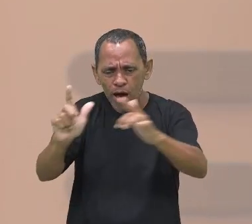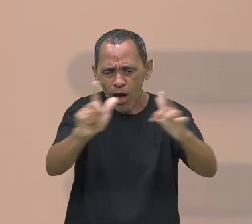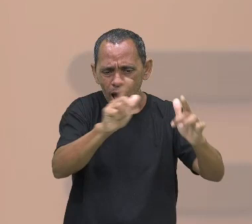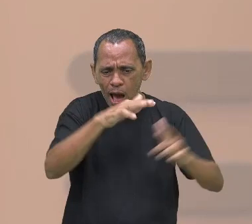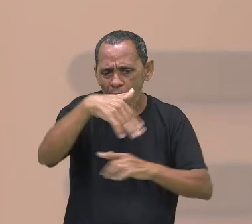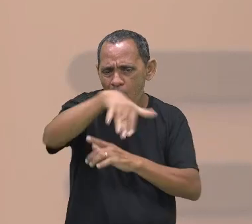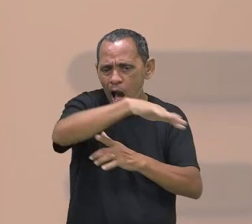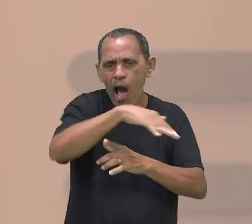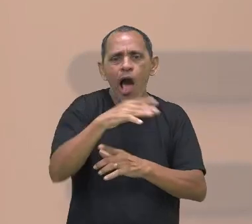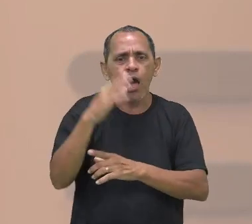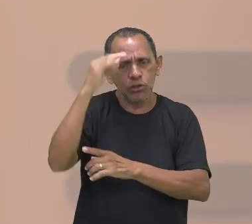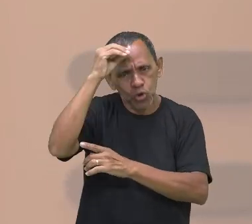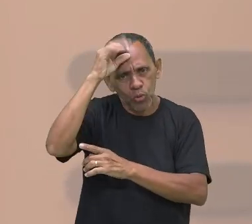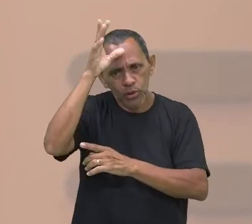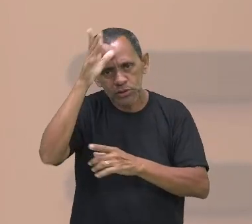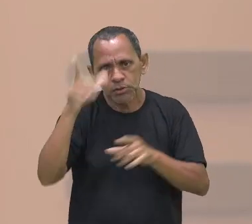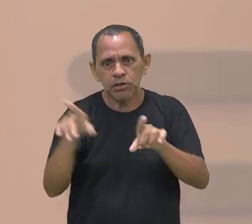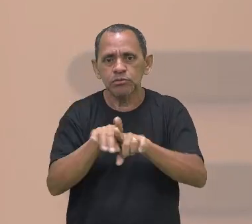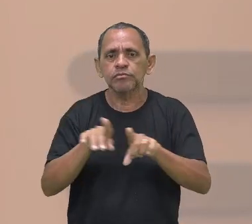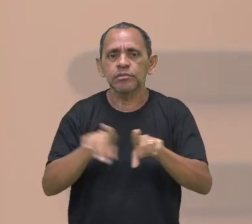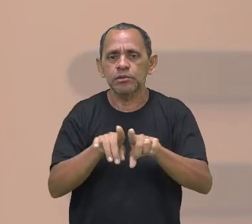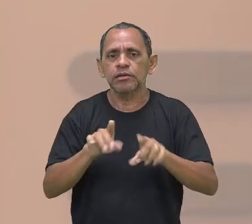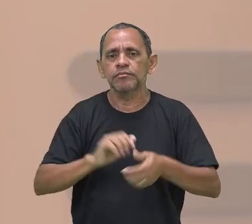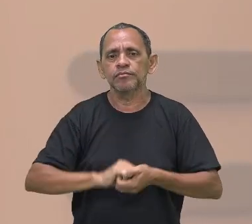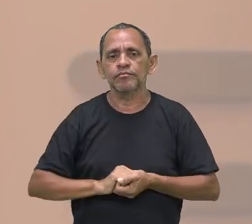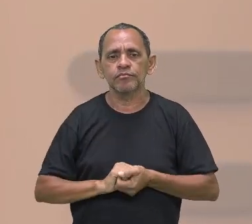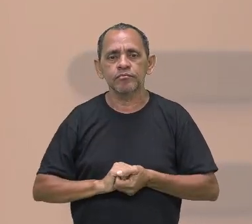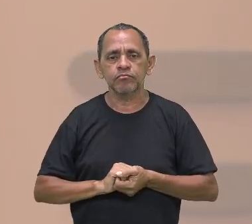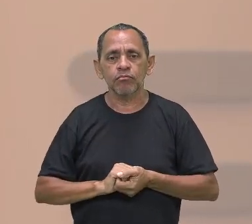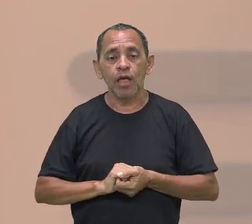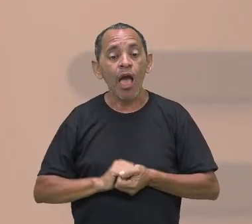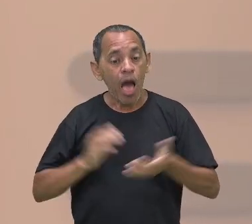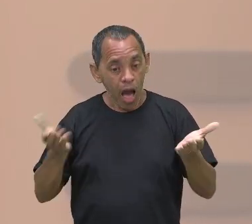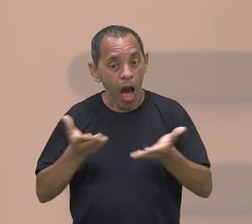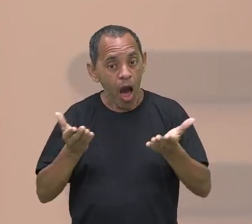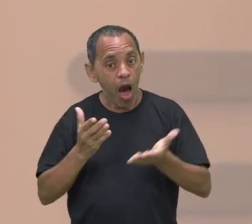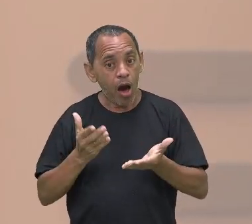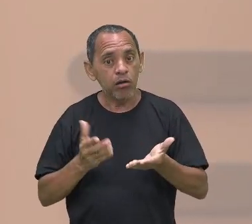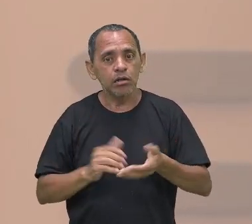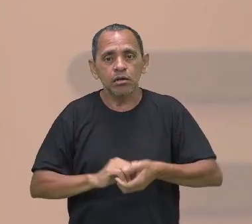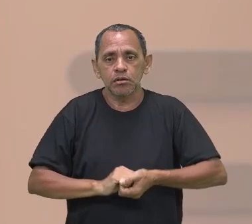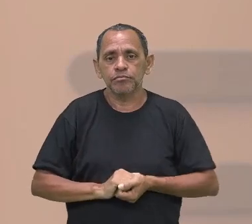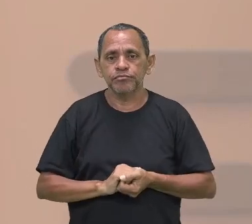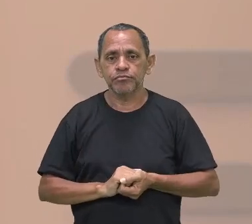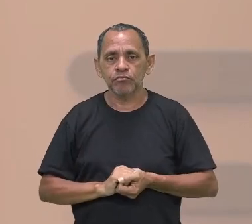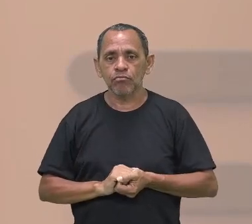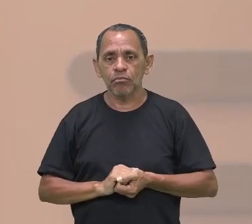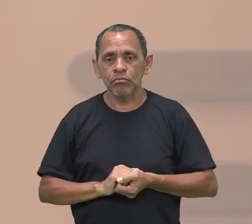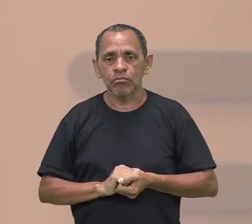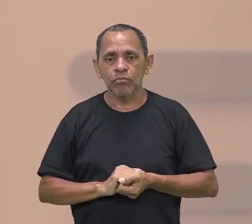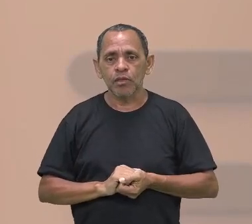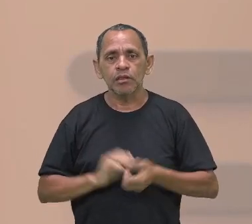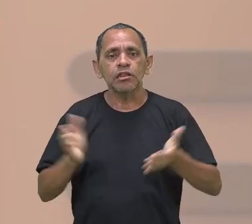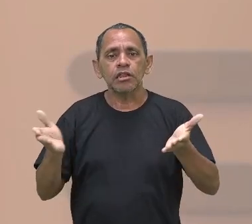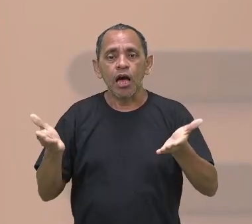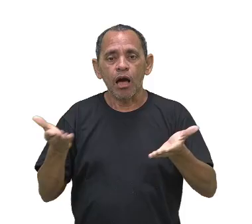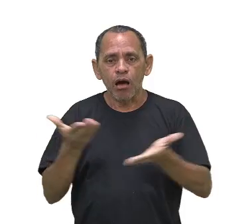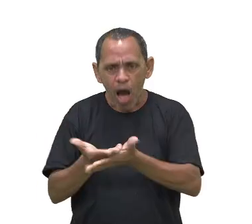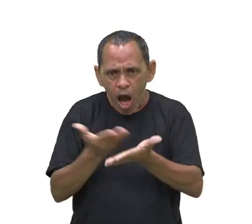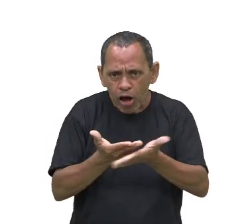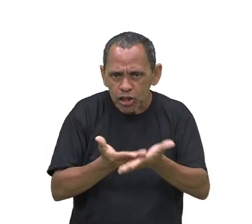nesta nossa aula nós trouxemos a vertente de sociólogo e falamos um pouco da